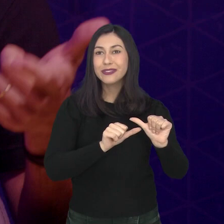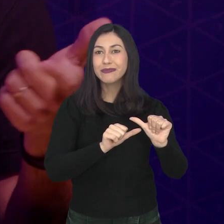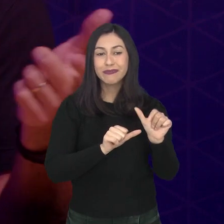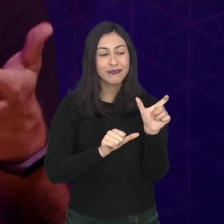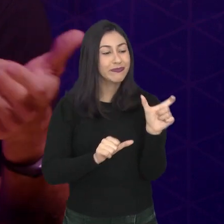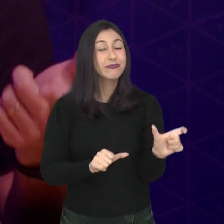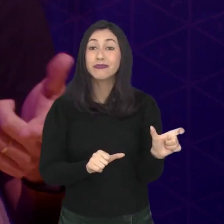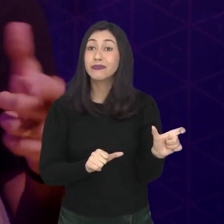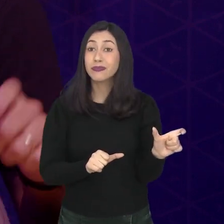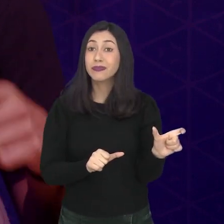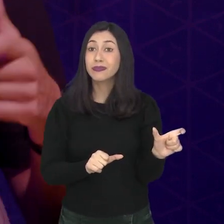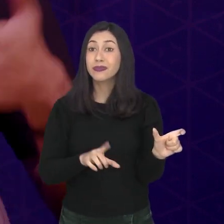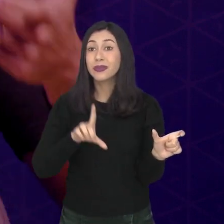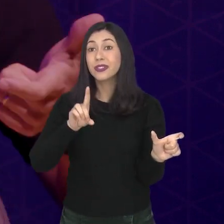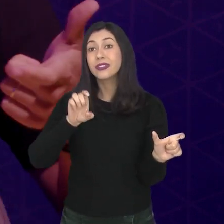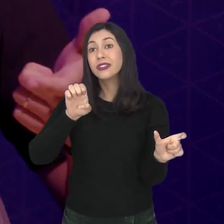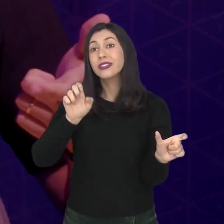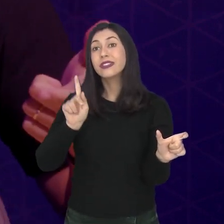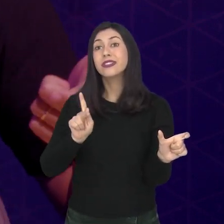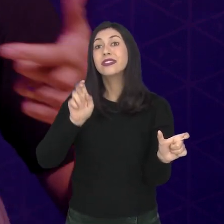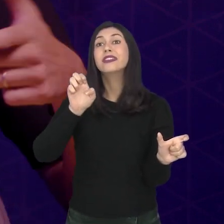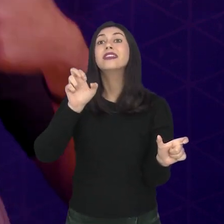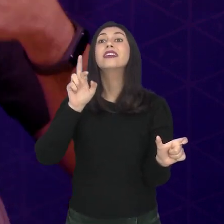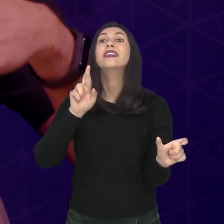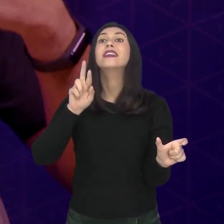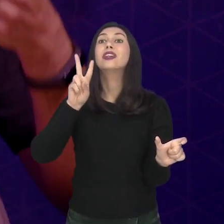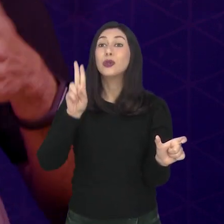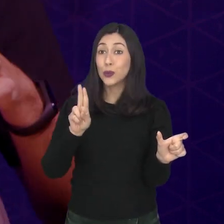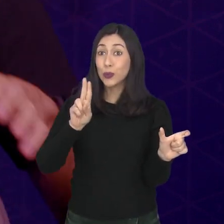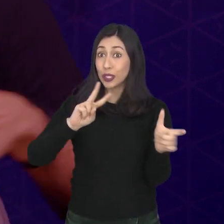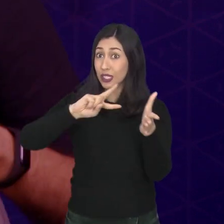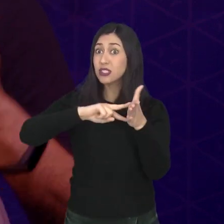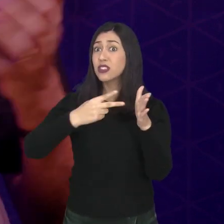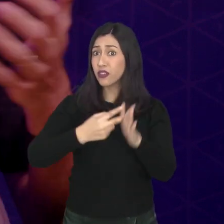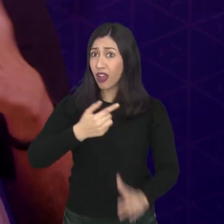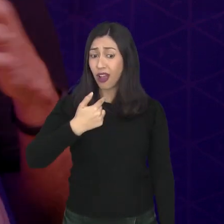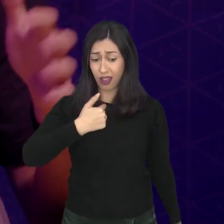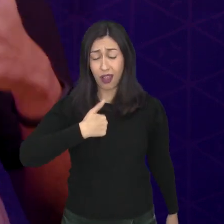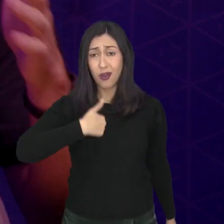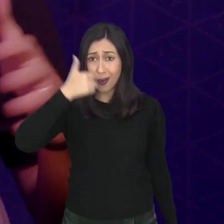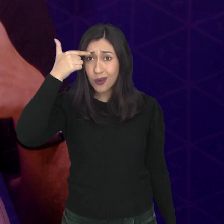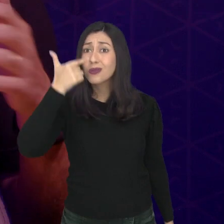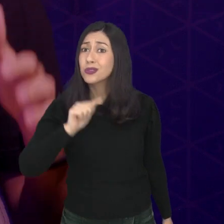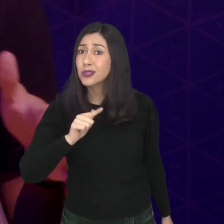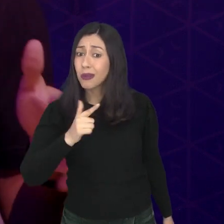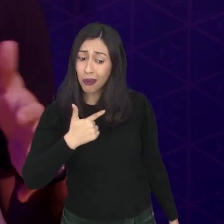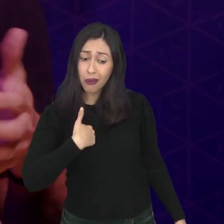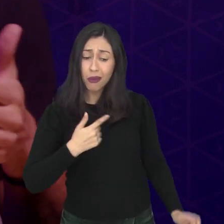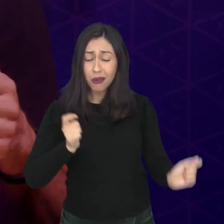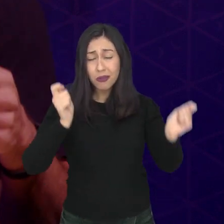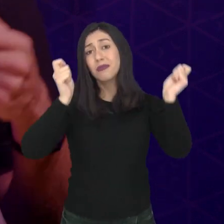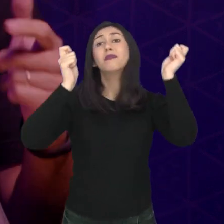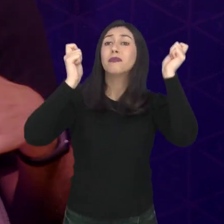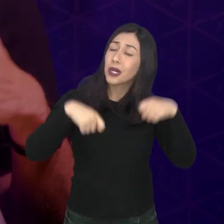para outra palavra em japonês que é Dekiru, que é eu consigo, tipo, eu posso, ou,